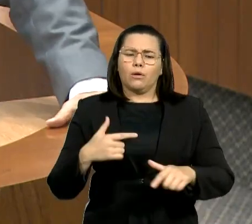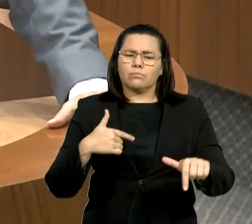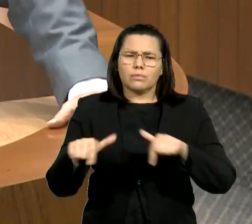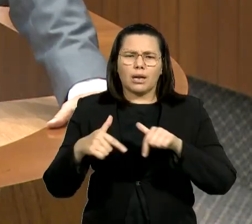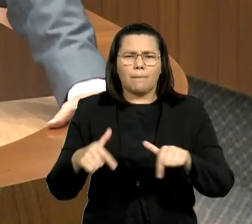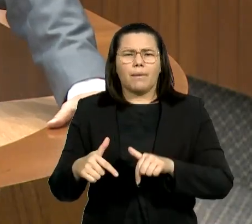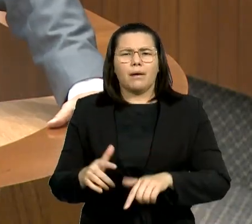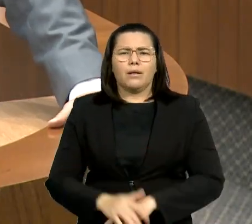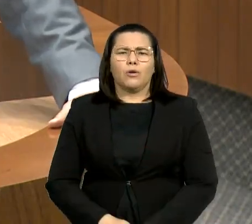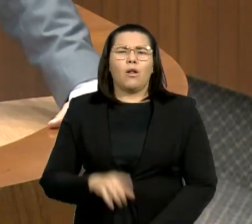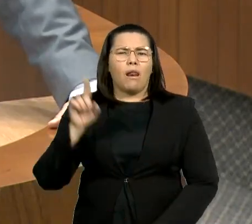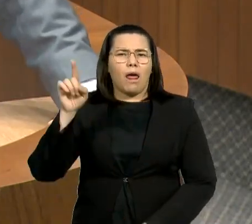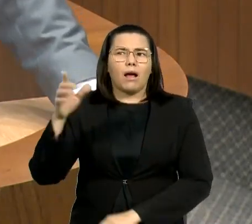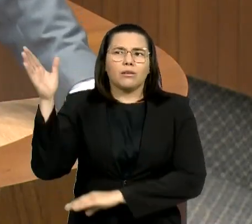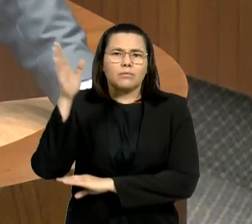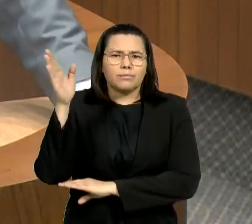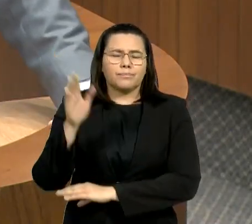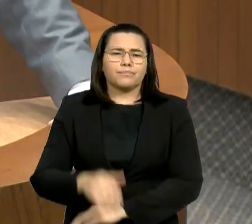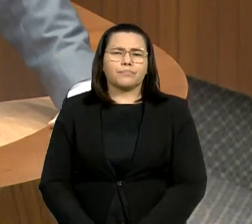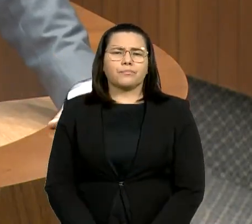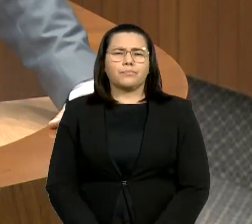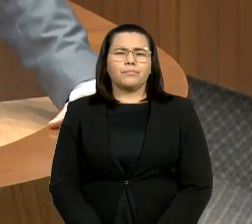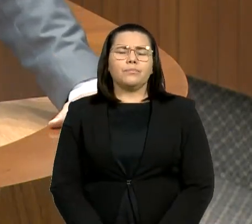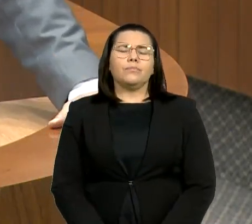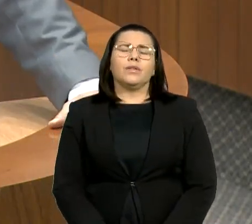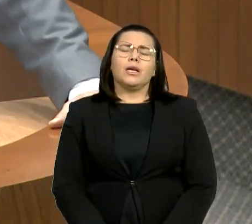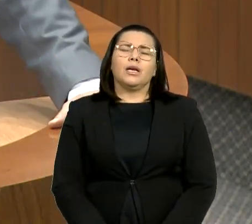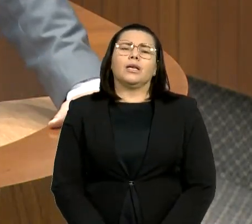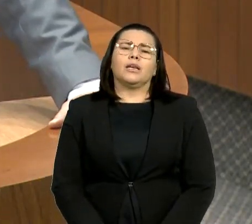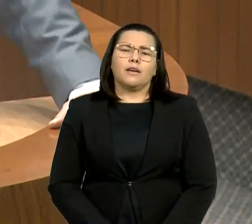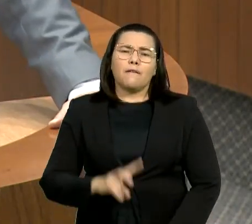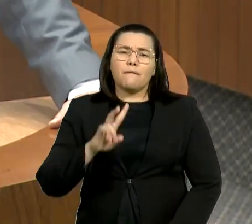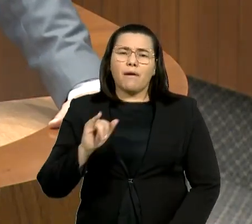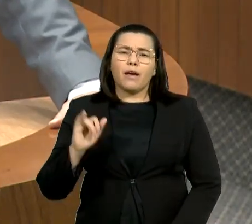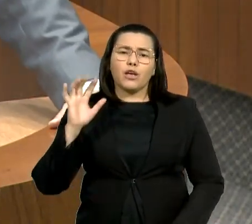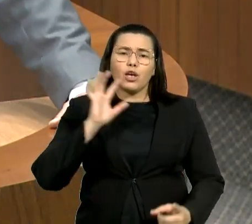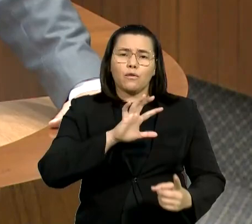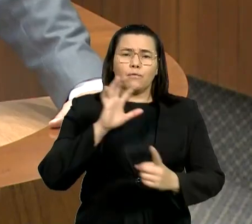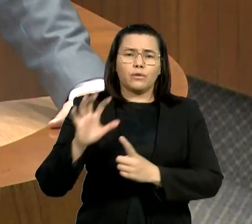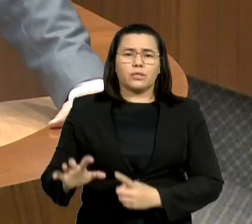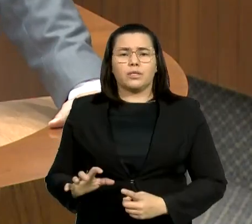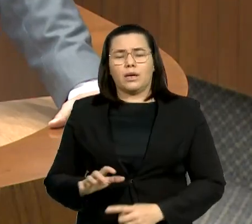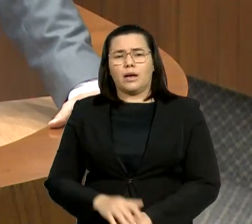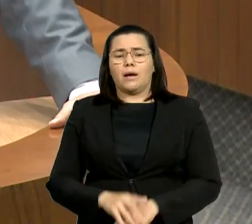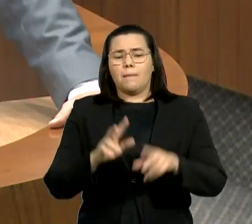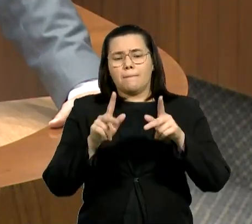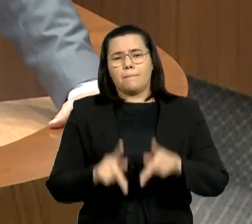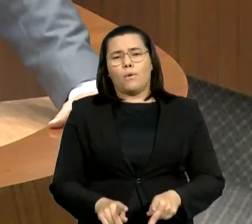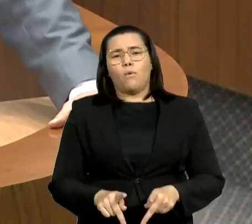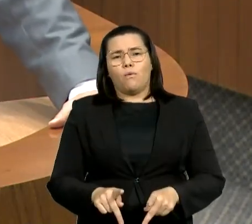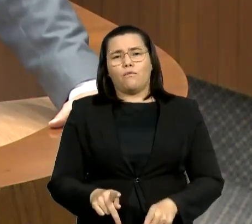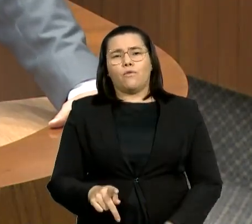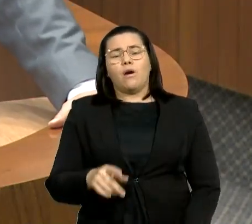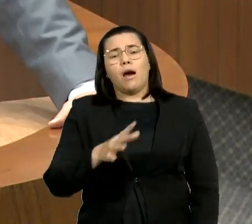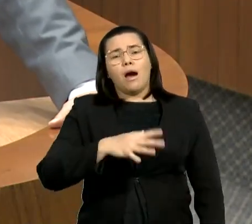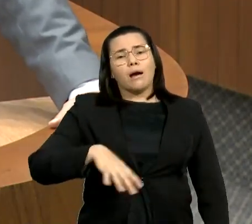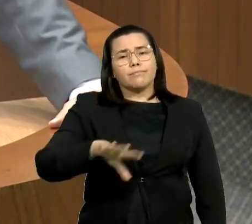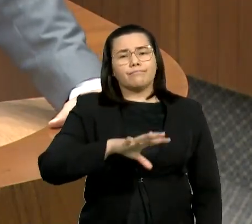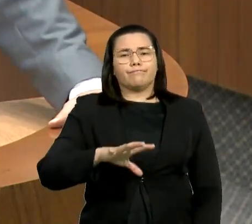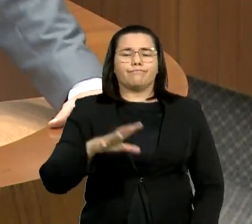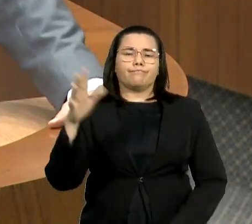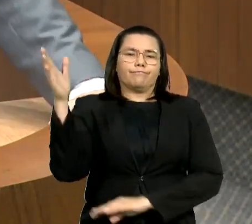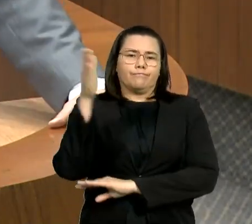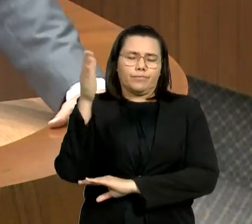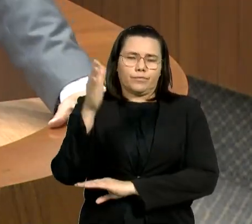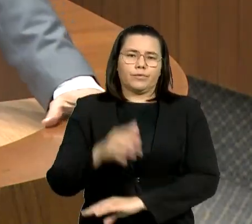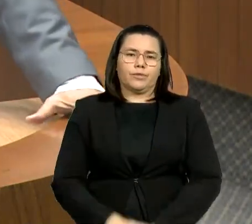direto na vida de milhares de pessoas, de maranhenses, né, de milhares de alcantarienses que ali residem e